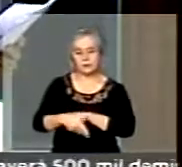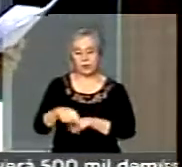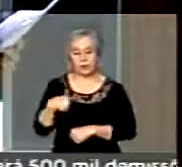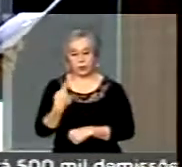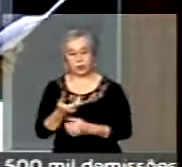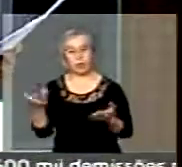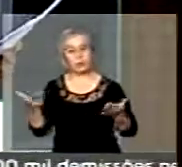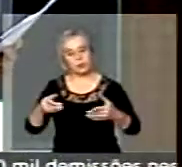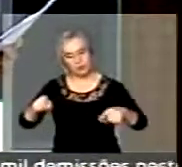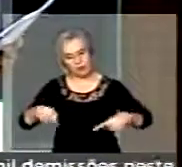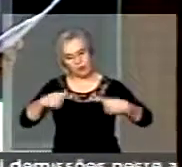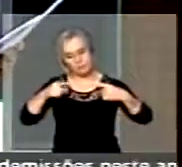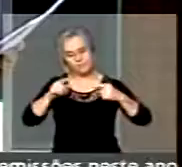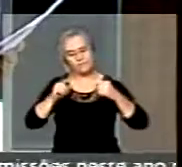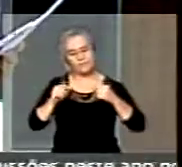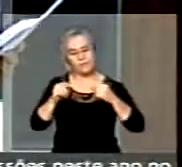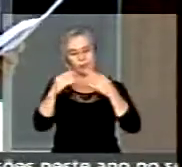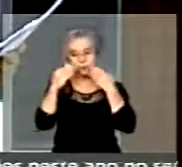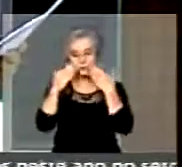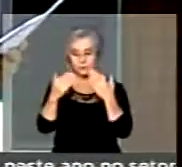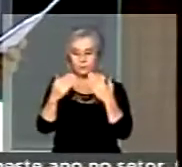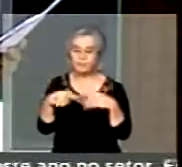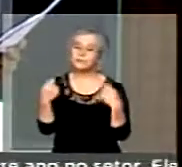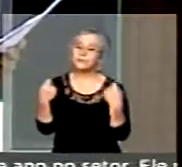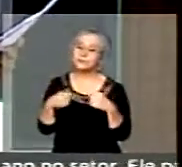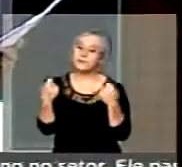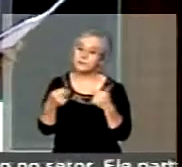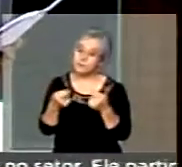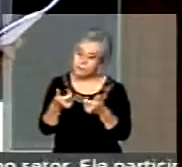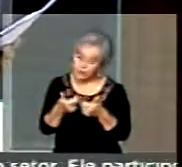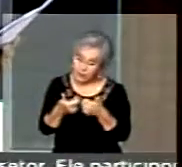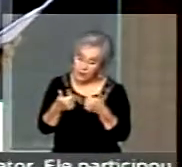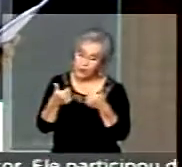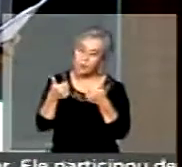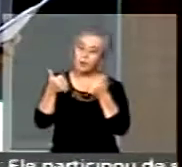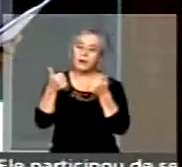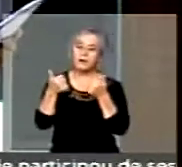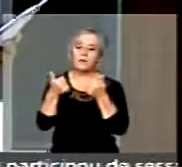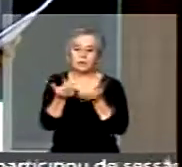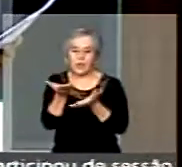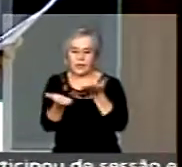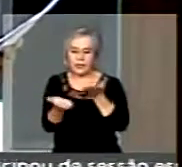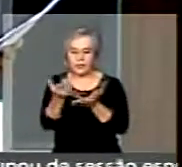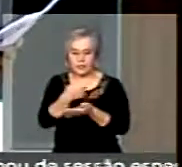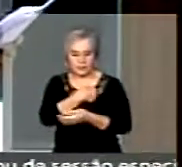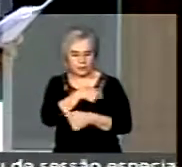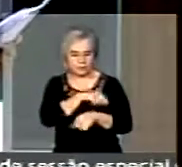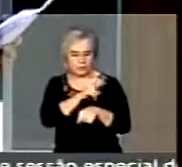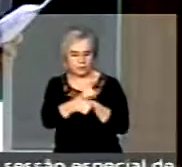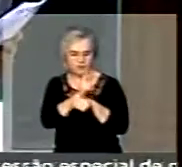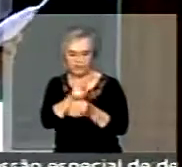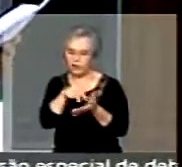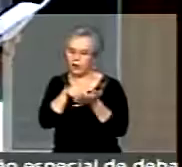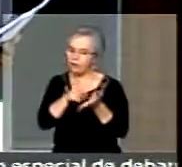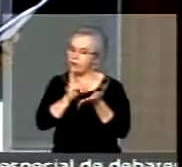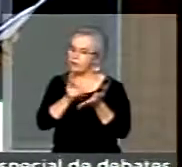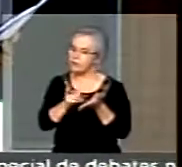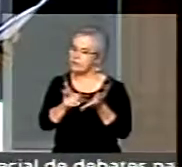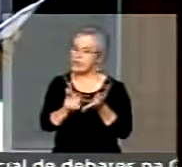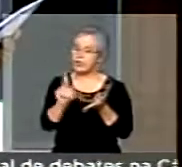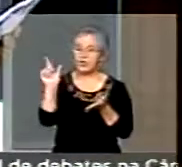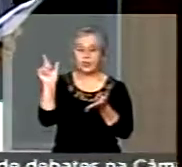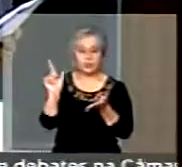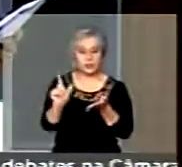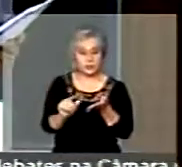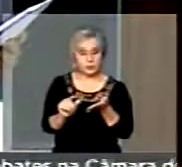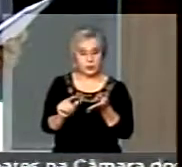frente, portanto, à absoluta necessidade de promoção de um equilíbrio fiscal consciente e permanente, que elimine o déficit público